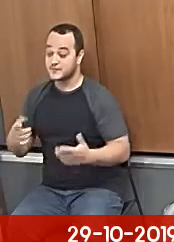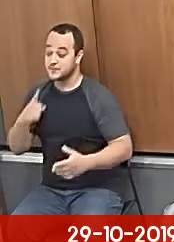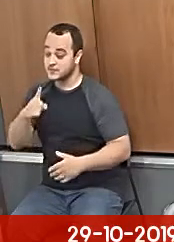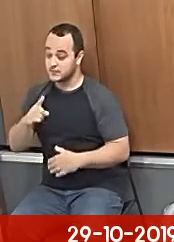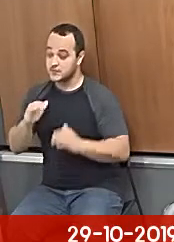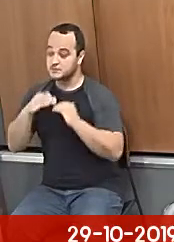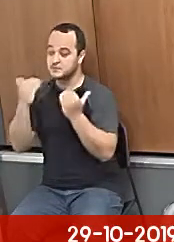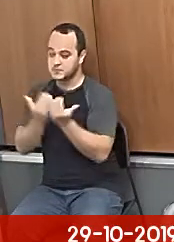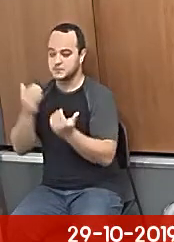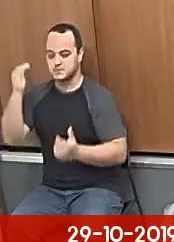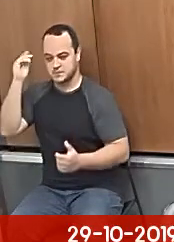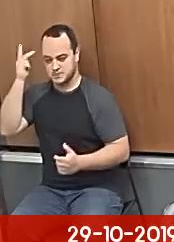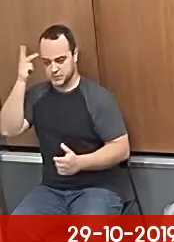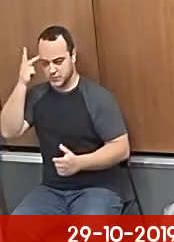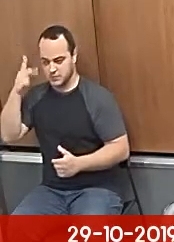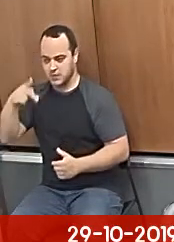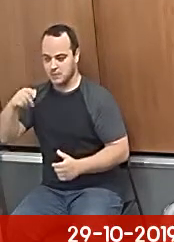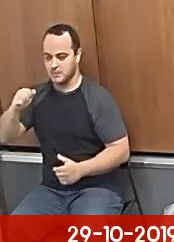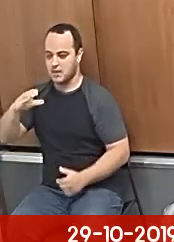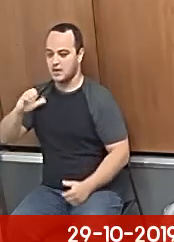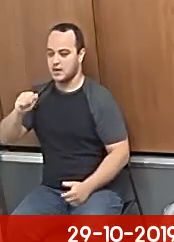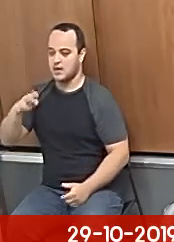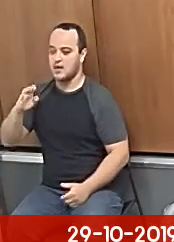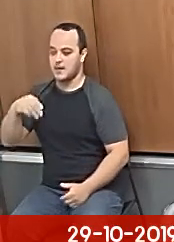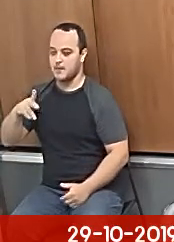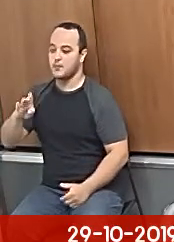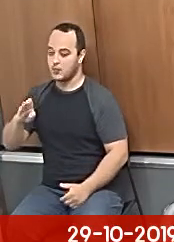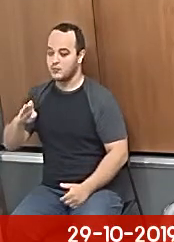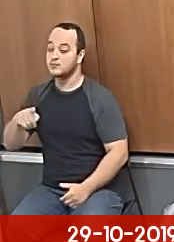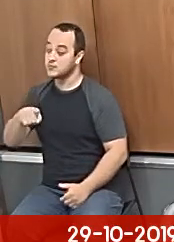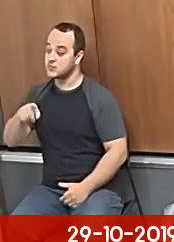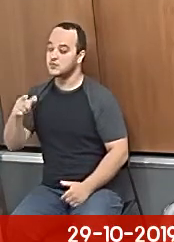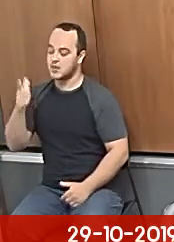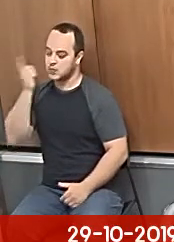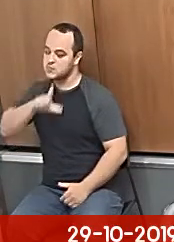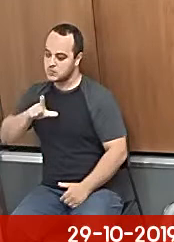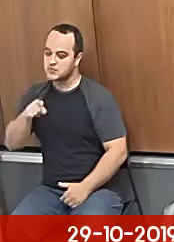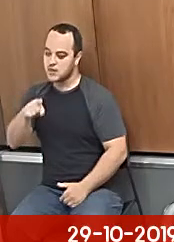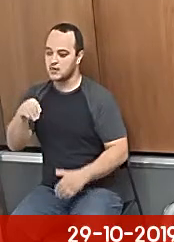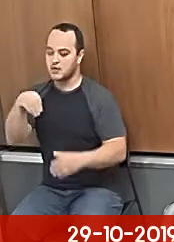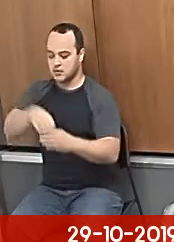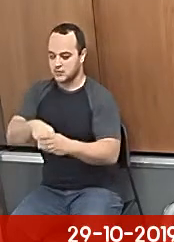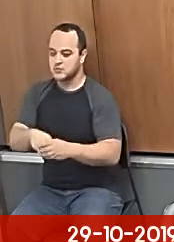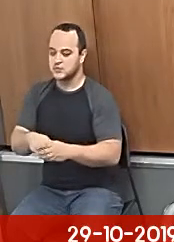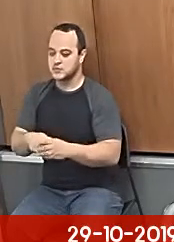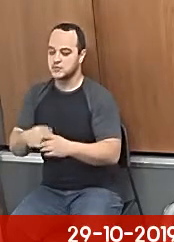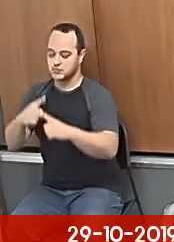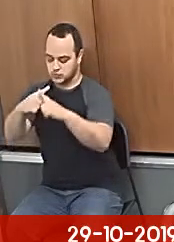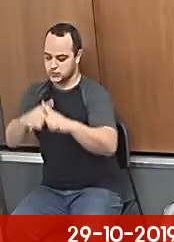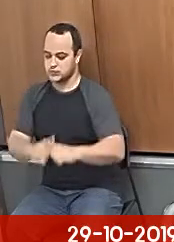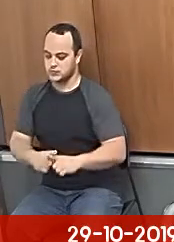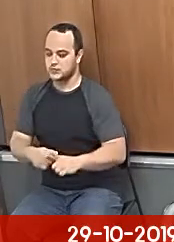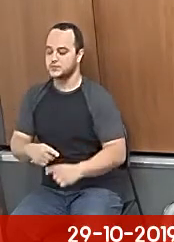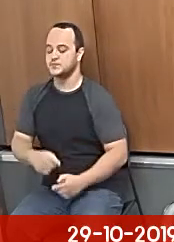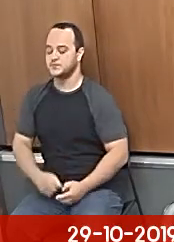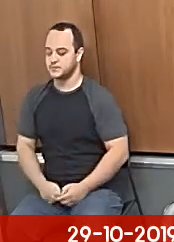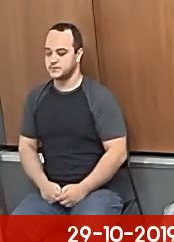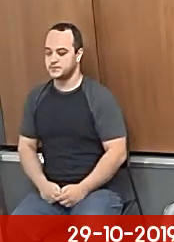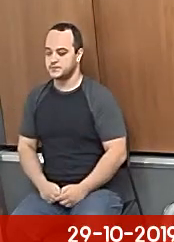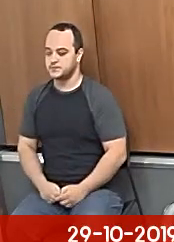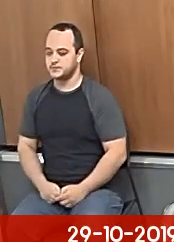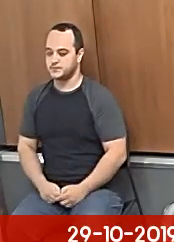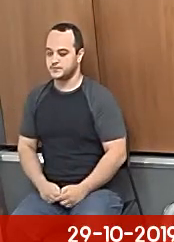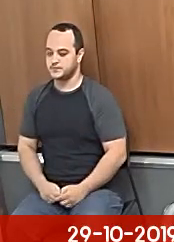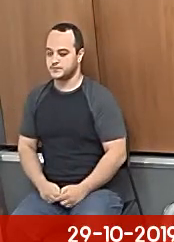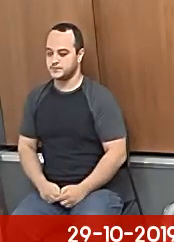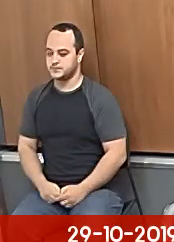vai abrir as portas para a gente receber os jogos da Copa das Confederações. E tudo isso aqui a gente conseguiu,